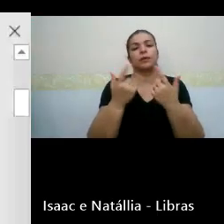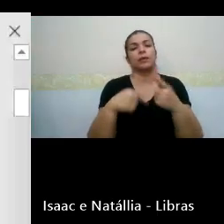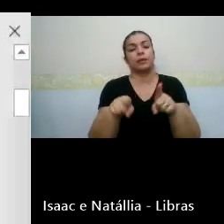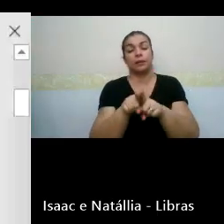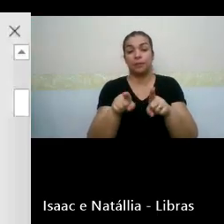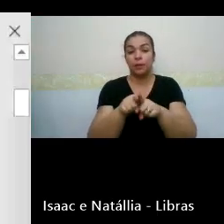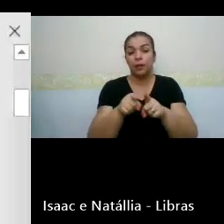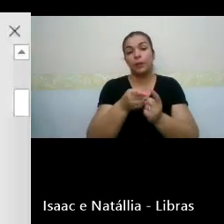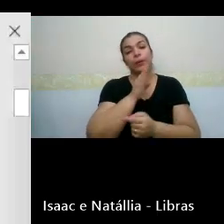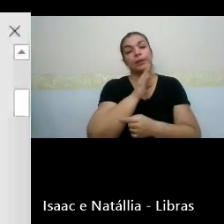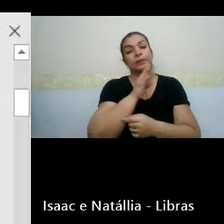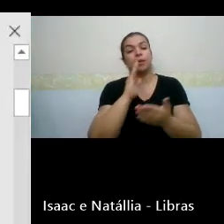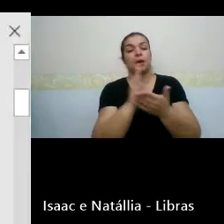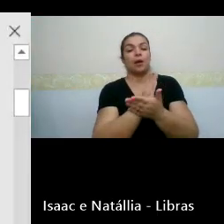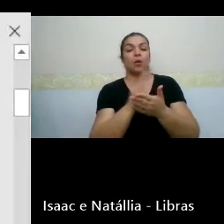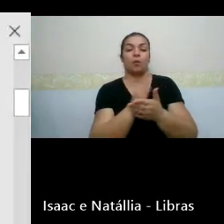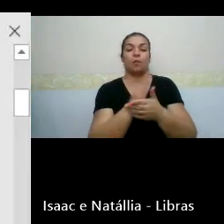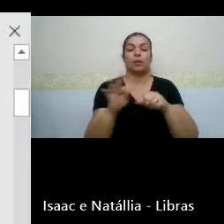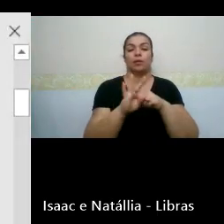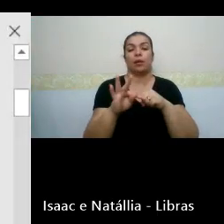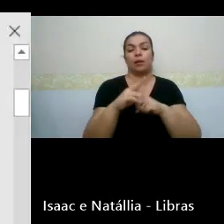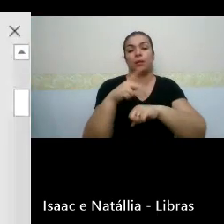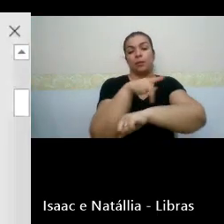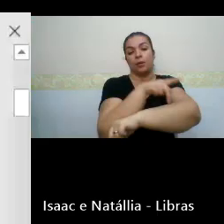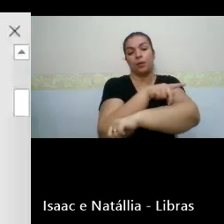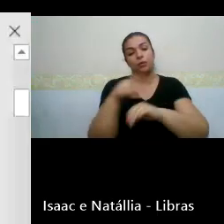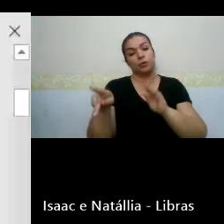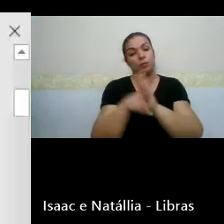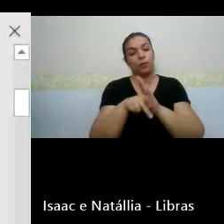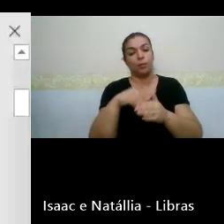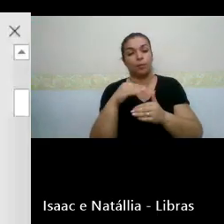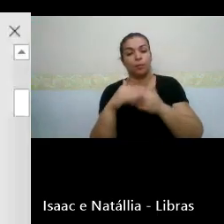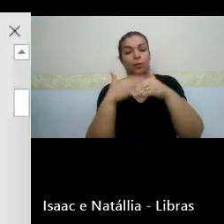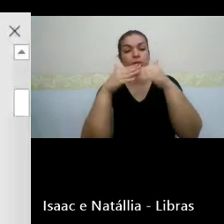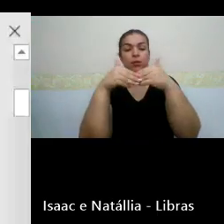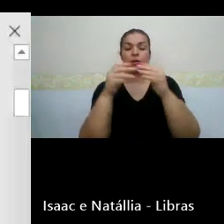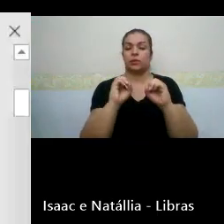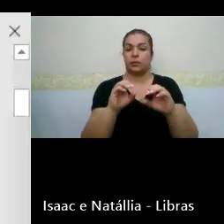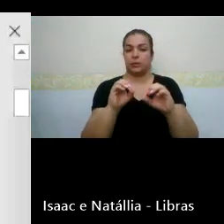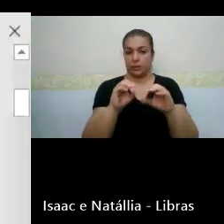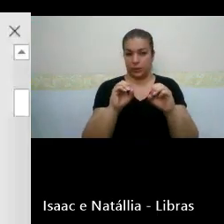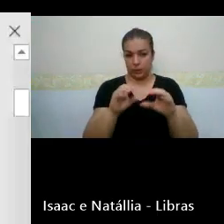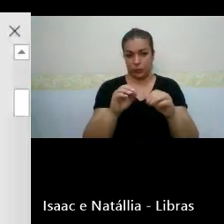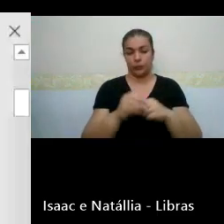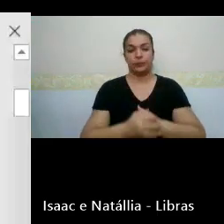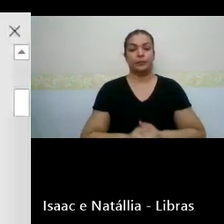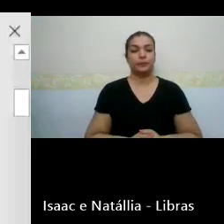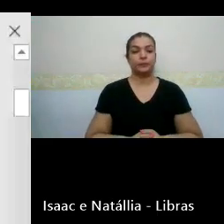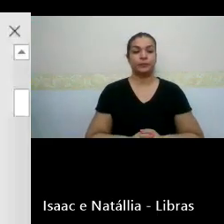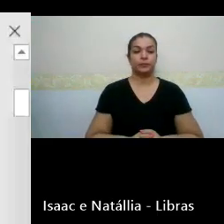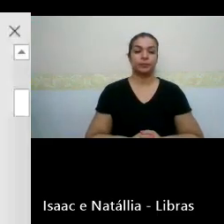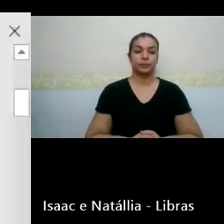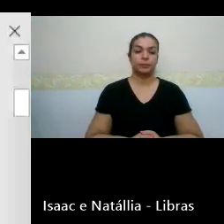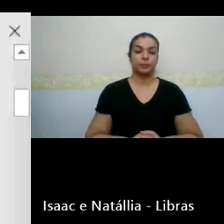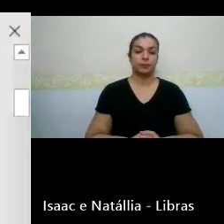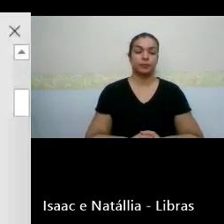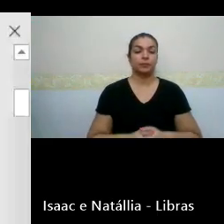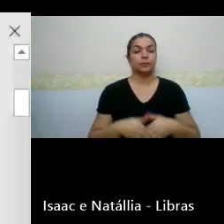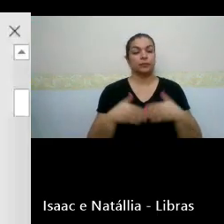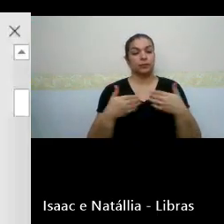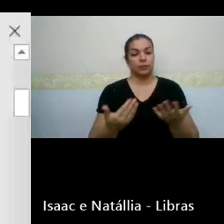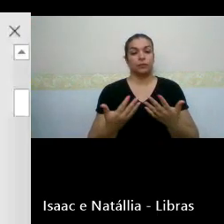dominar algumas técnicas pedagógicas para o processo de ensino. Tá? Então, vamos aos fundamentos da